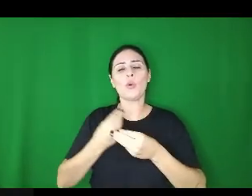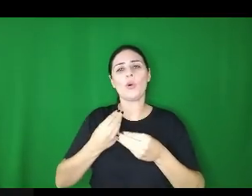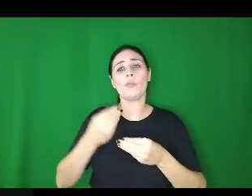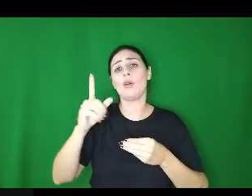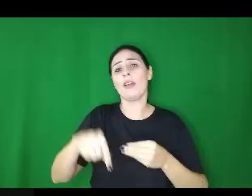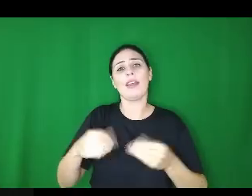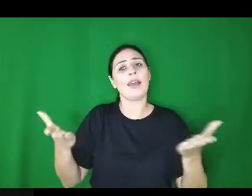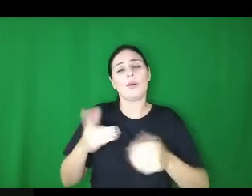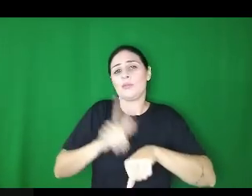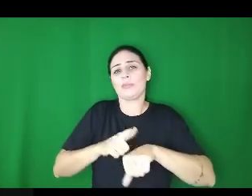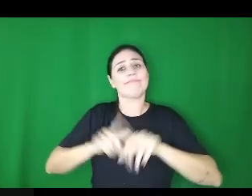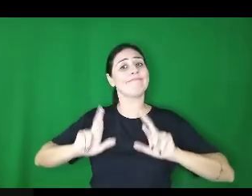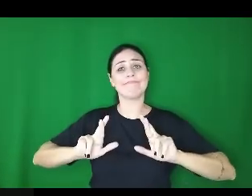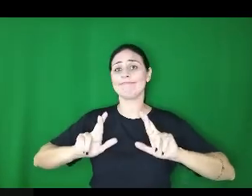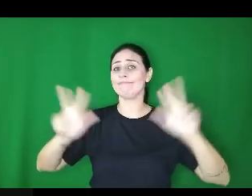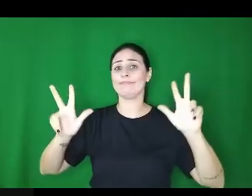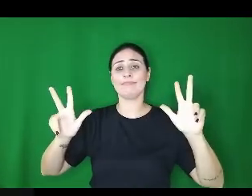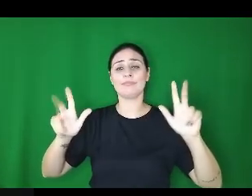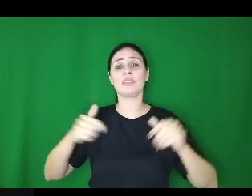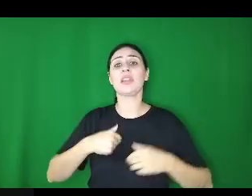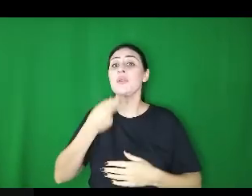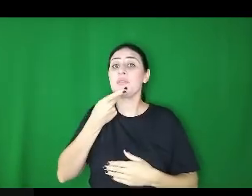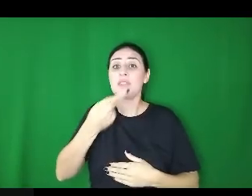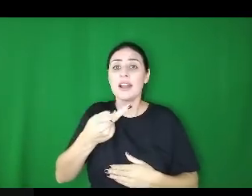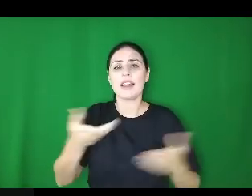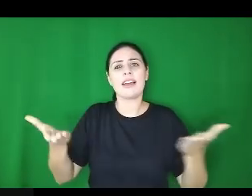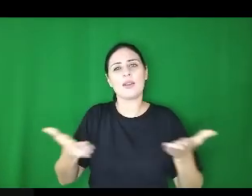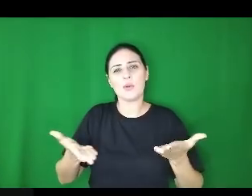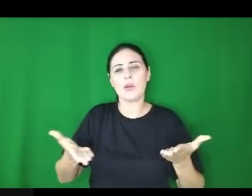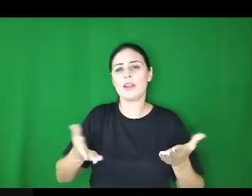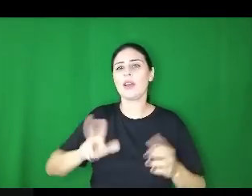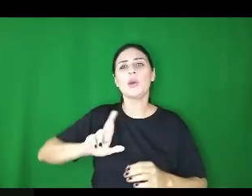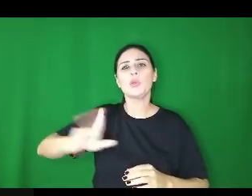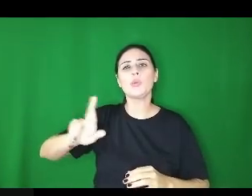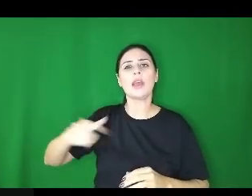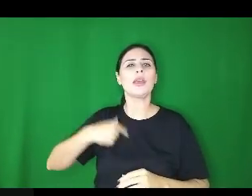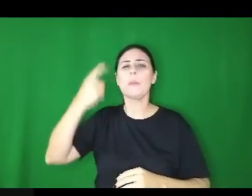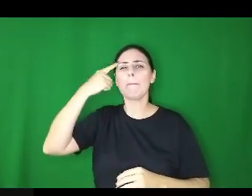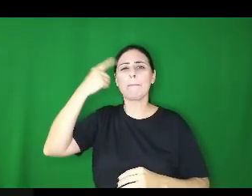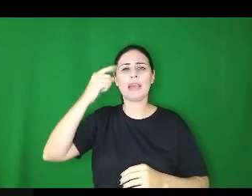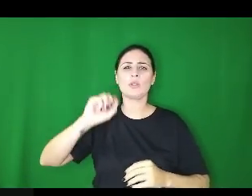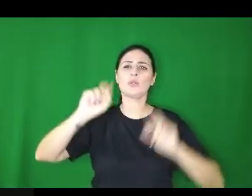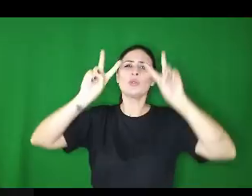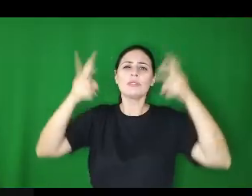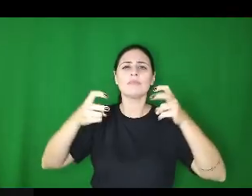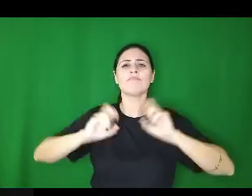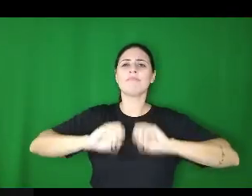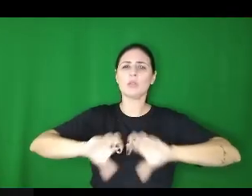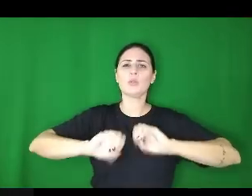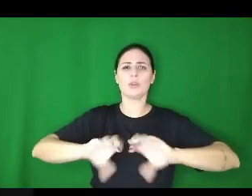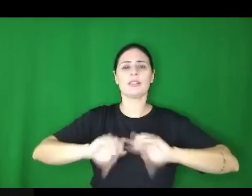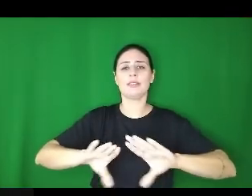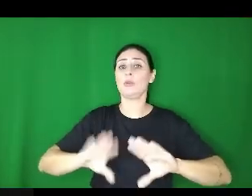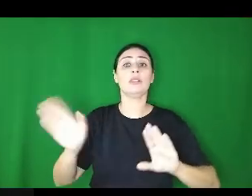nem em outro setor, não é só na educação, ele não está acontecendo. Então, assim, o que é necessário desse ideal a